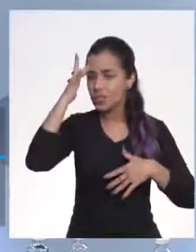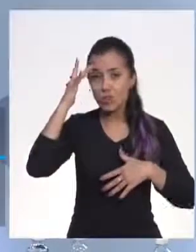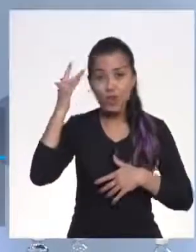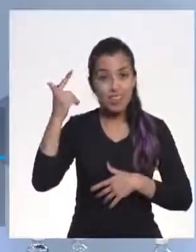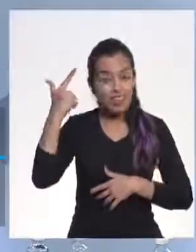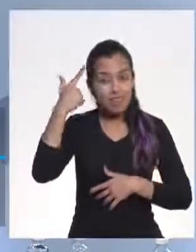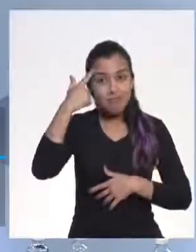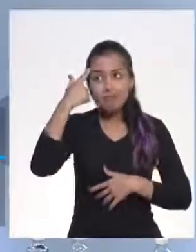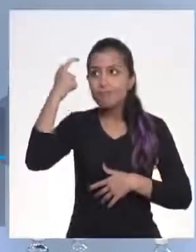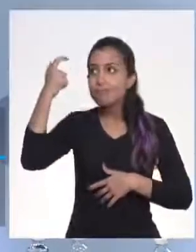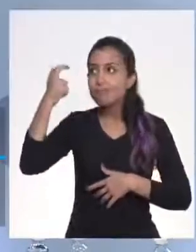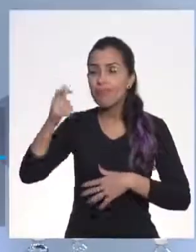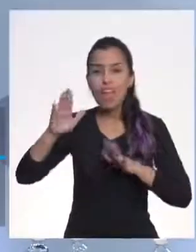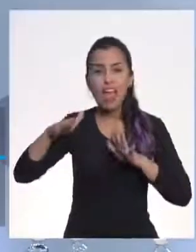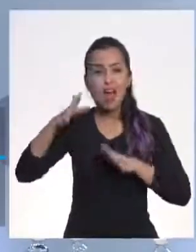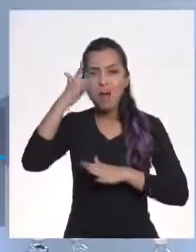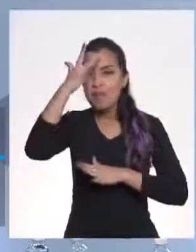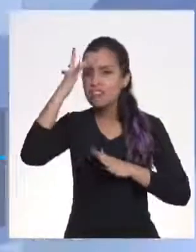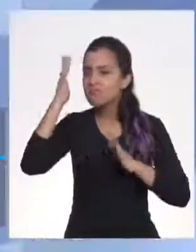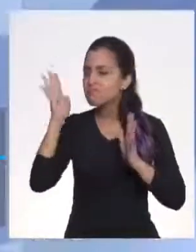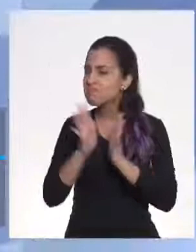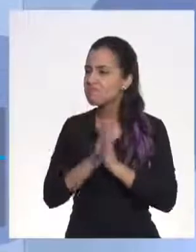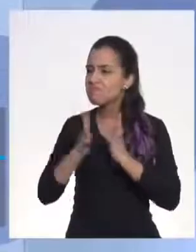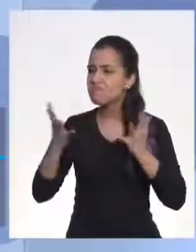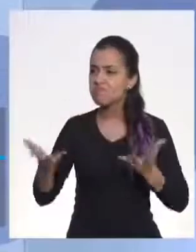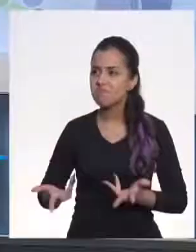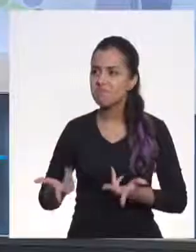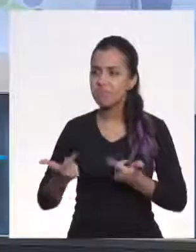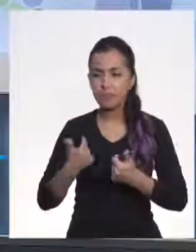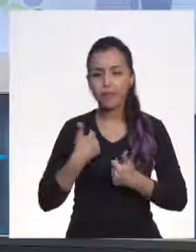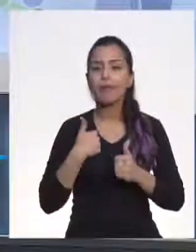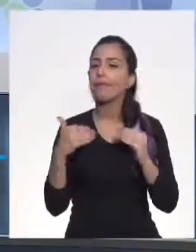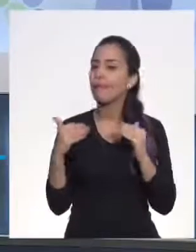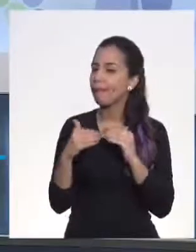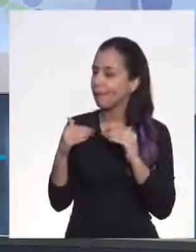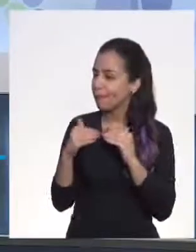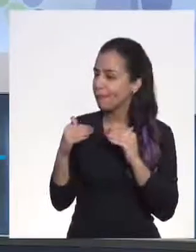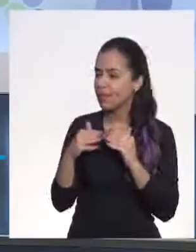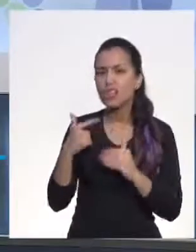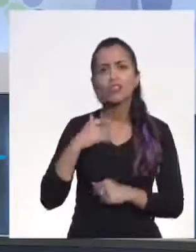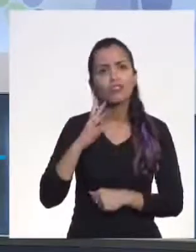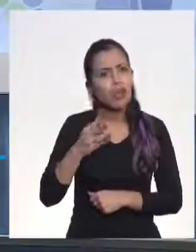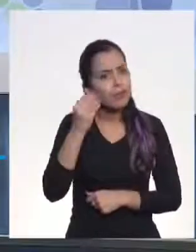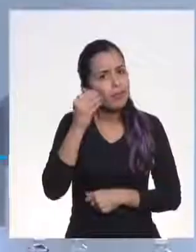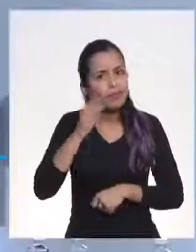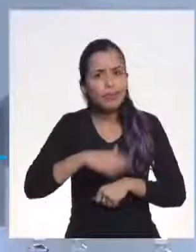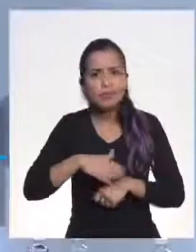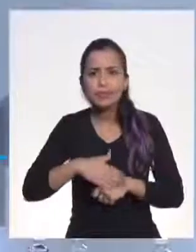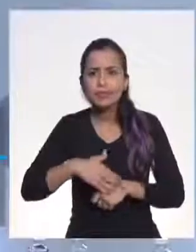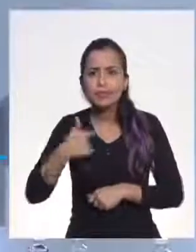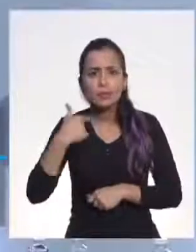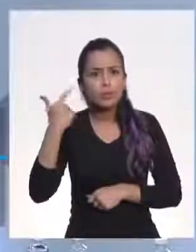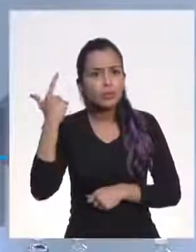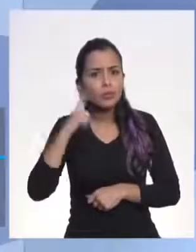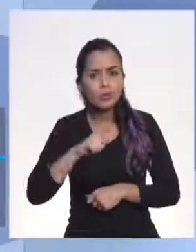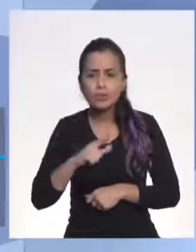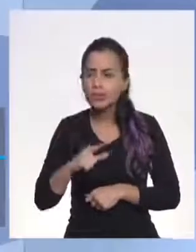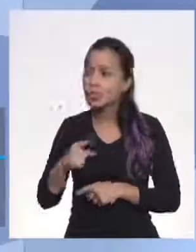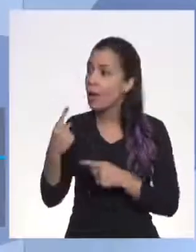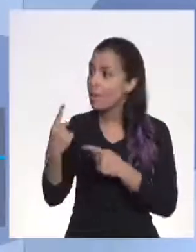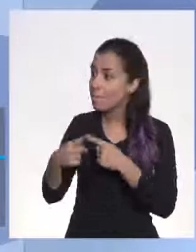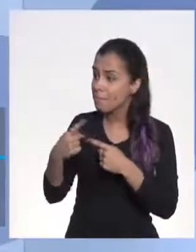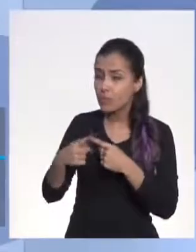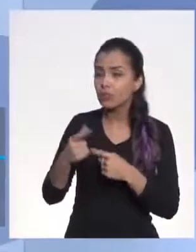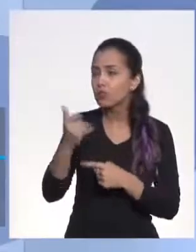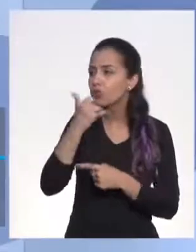é um outro nível de pessoa outro regulável ereta já tentei fazer não consegui porque olha aí na